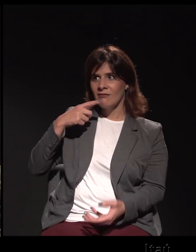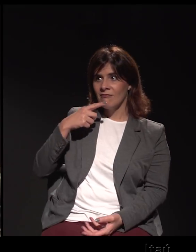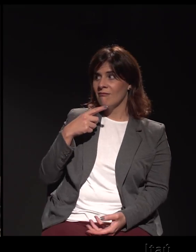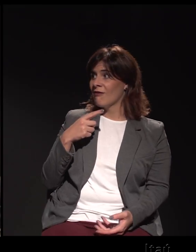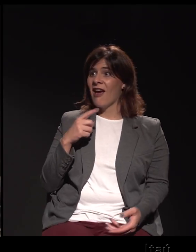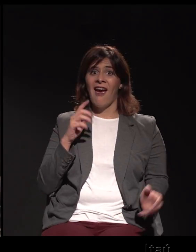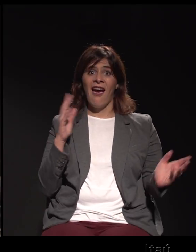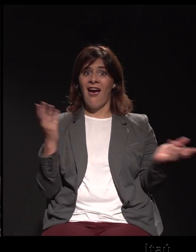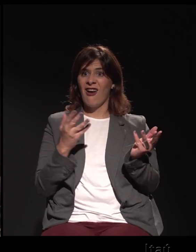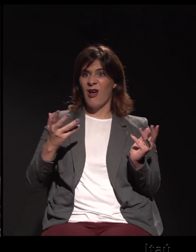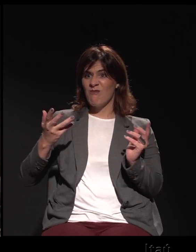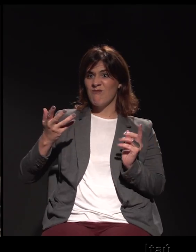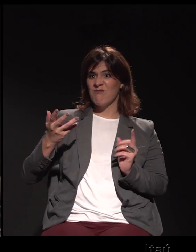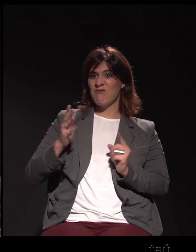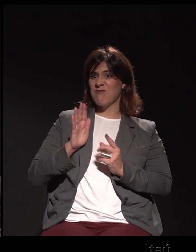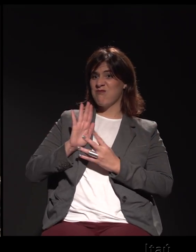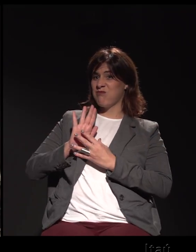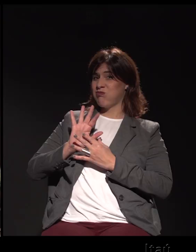prestíssimo.